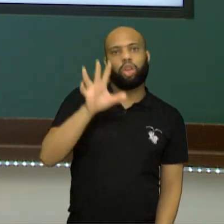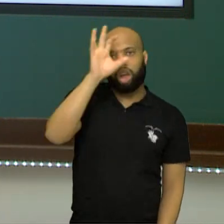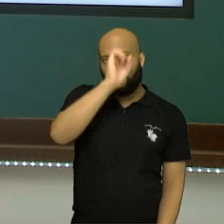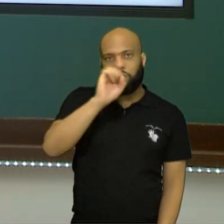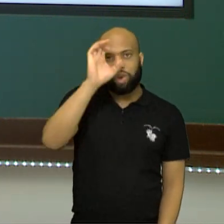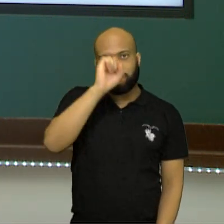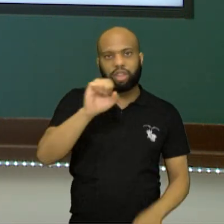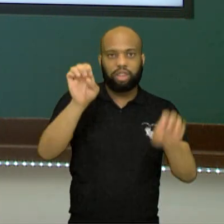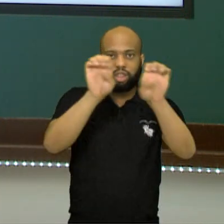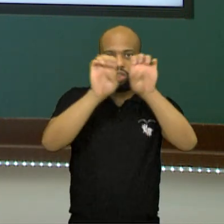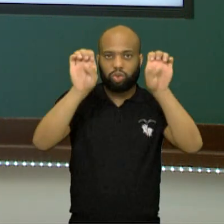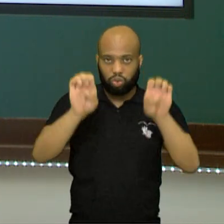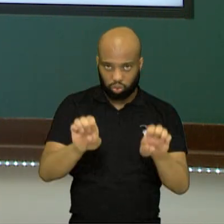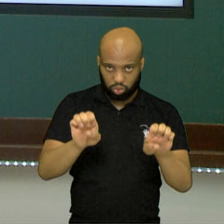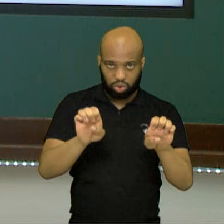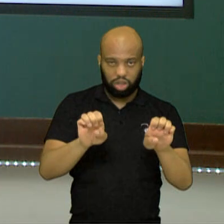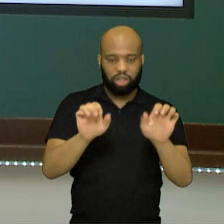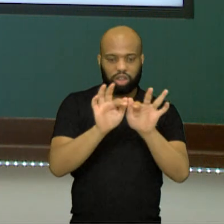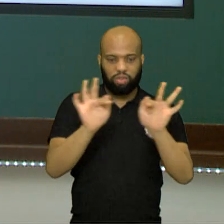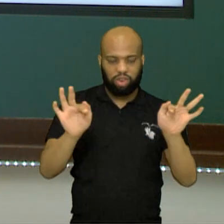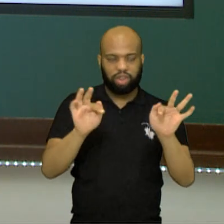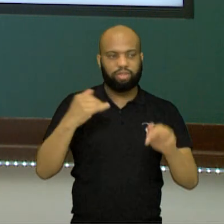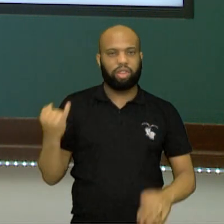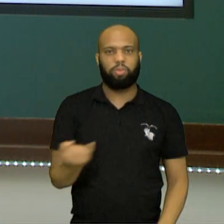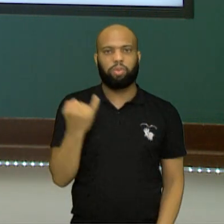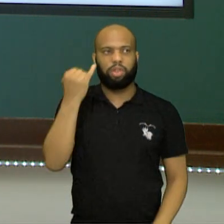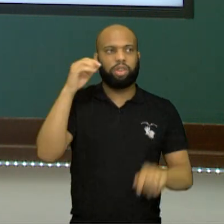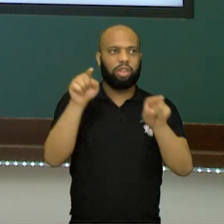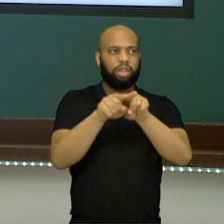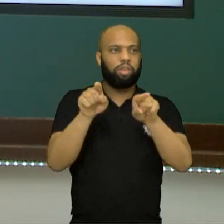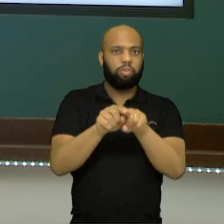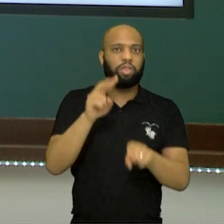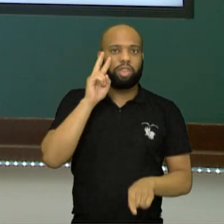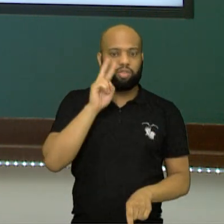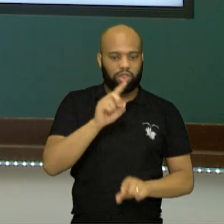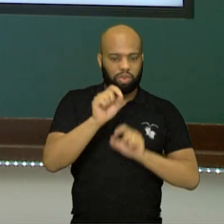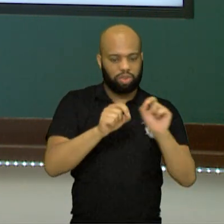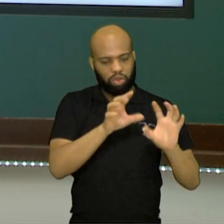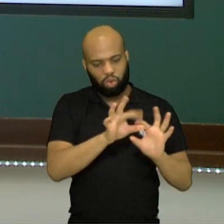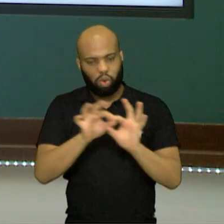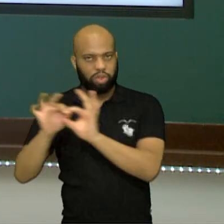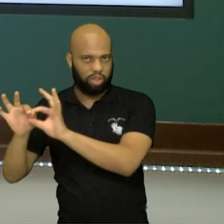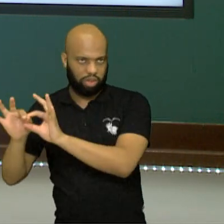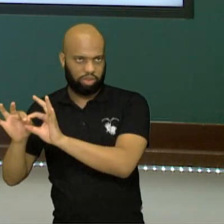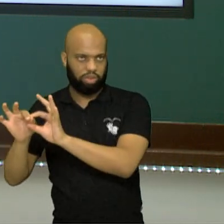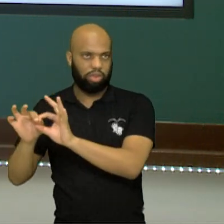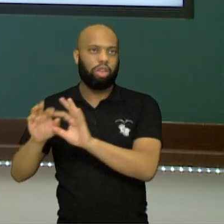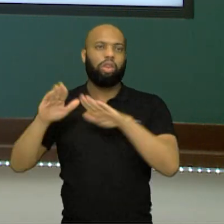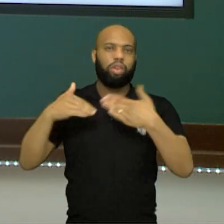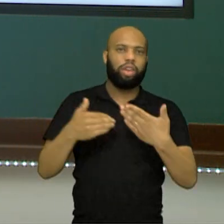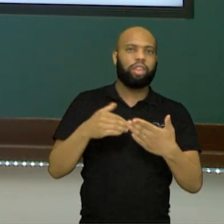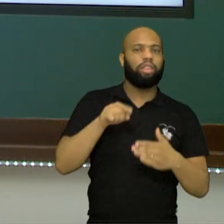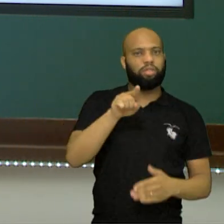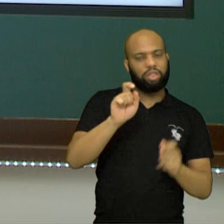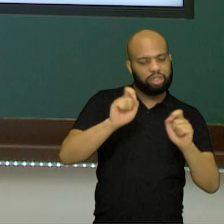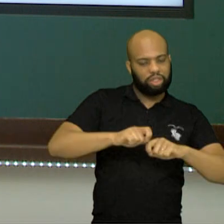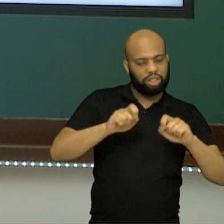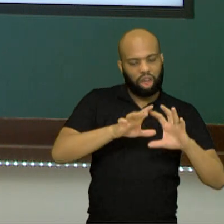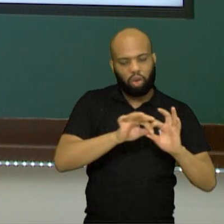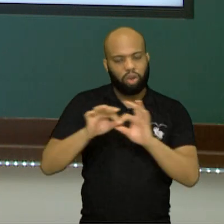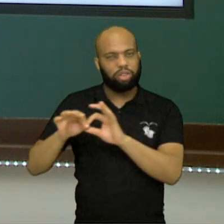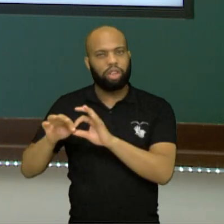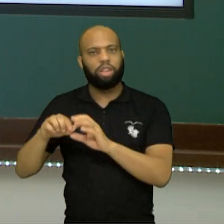a estrutura das sentenças. É necessário que você a veja de forma contextualizada. E que tal contextualizar com uma